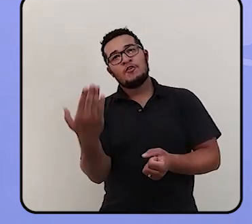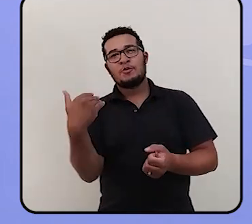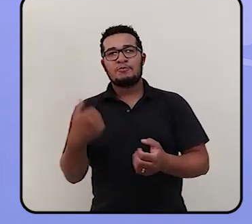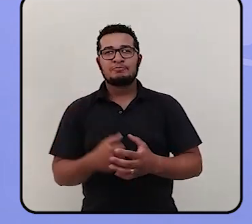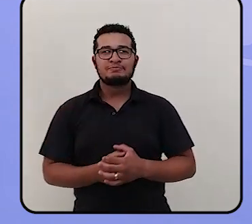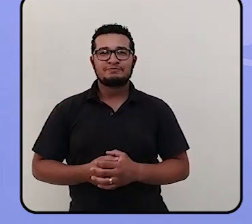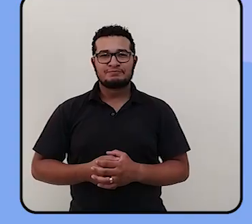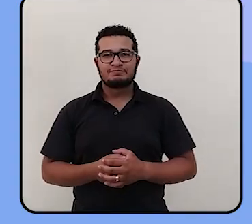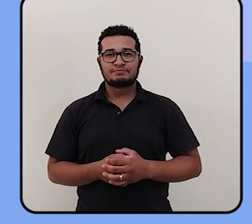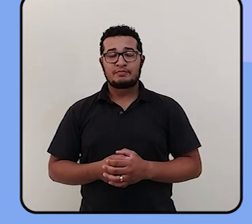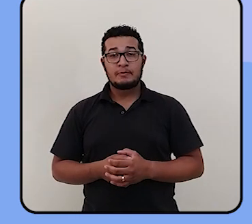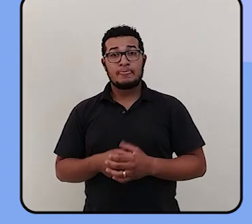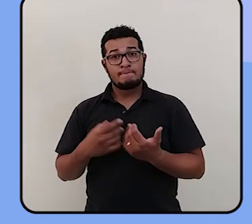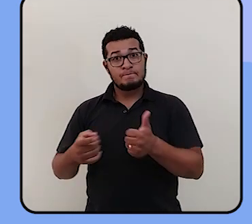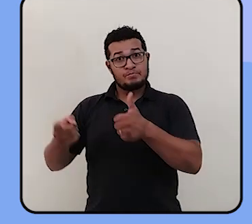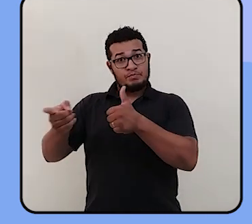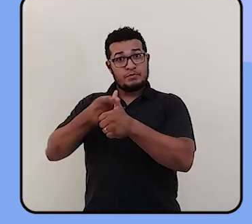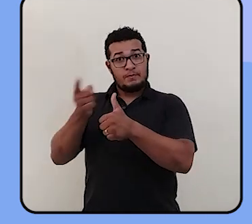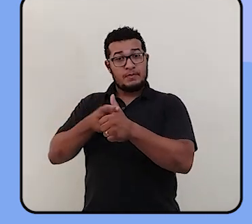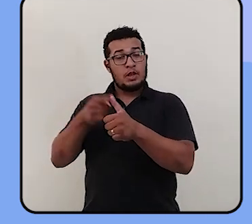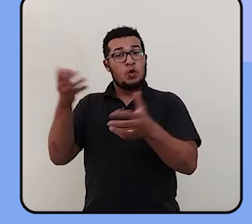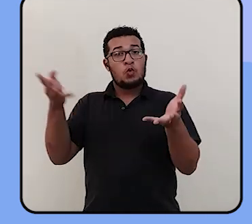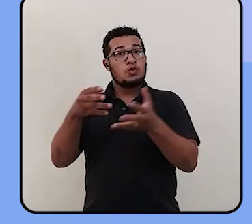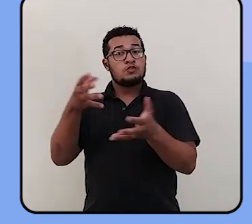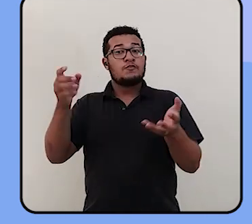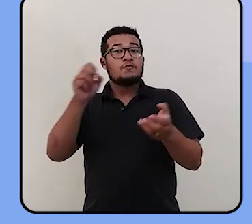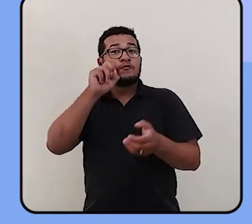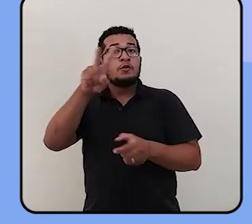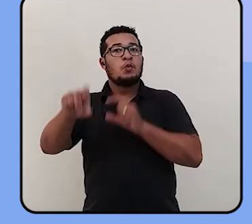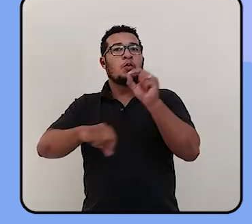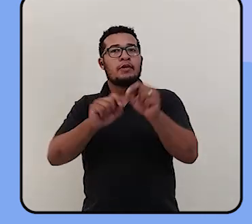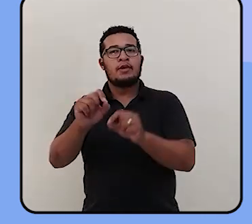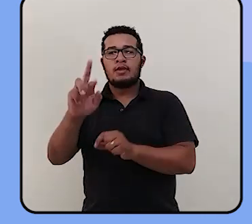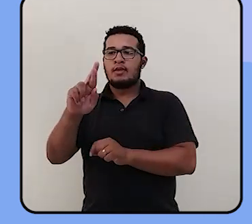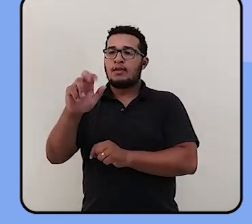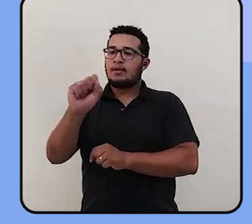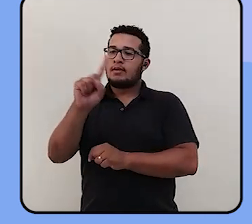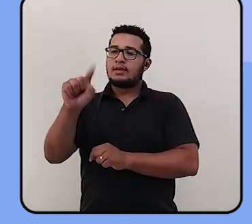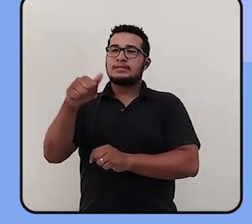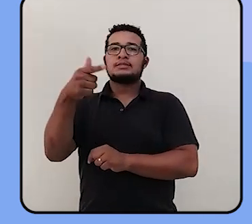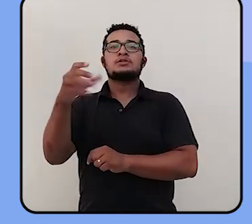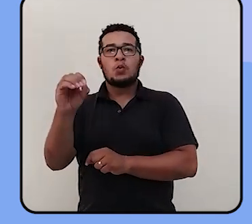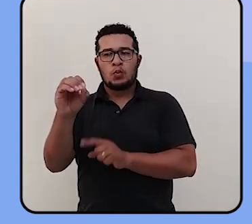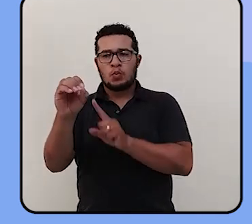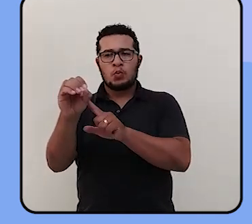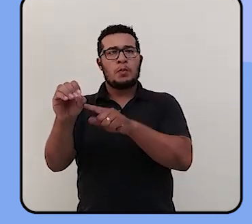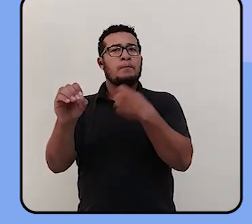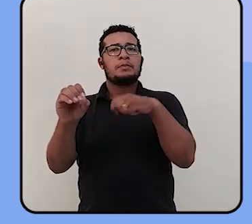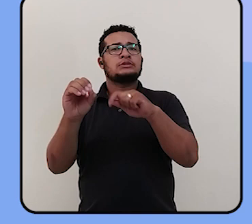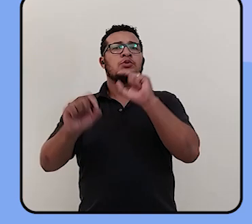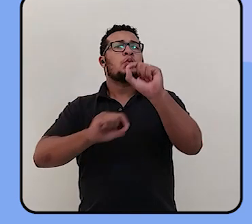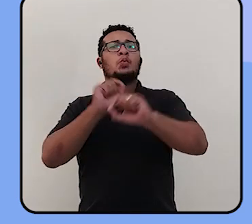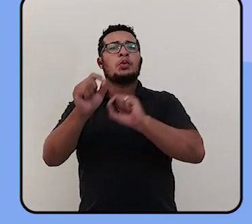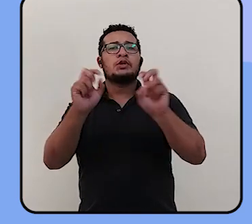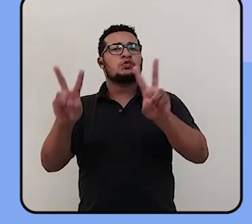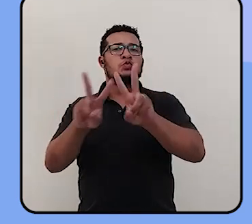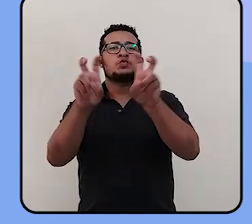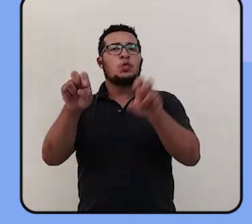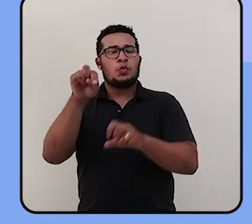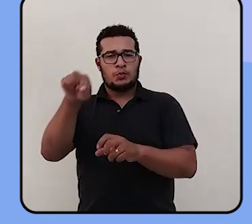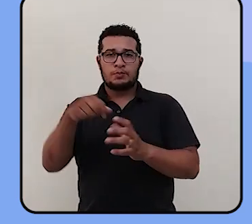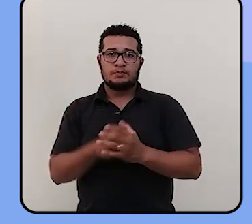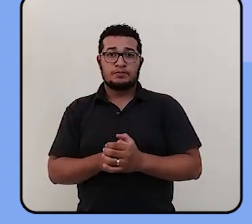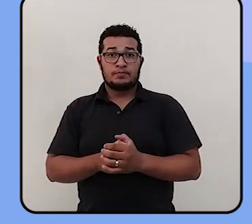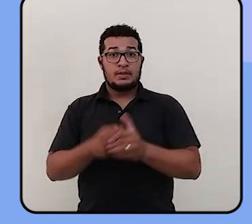lá. Bom, a primeira coisa que nós vamos ver é razão. O que você precisa saber a respeito